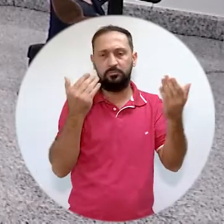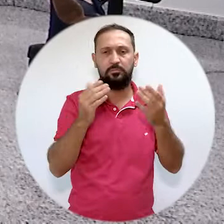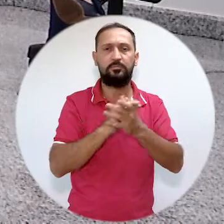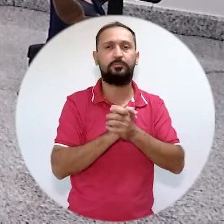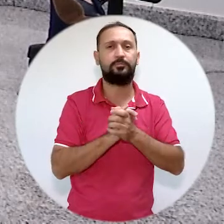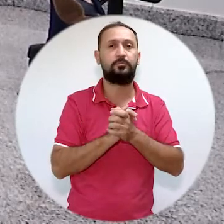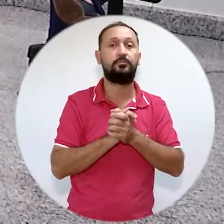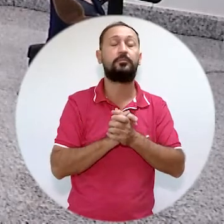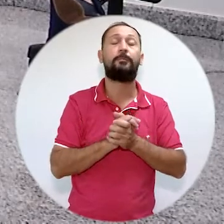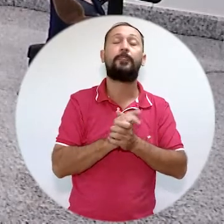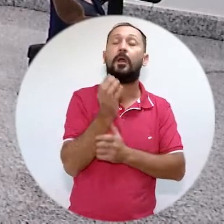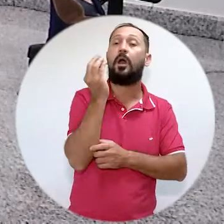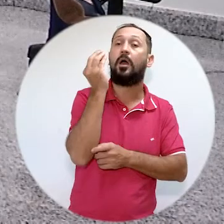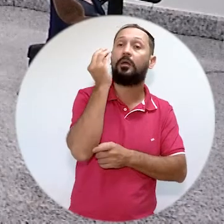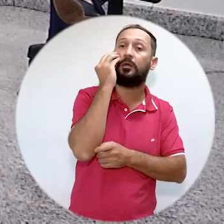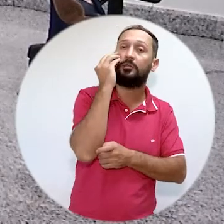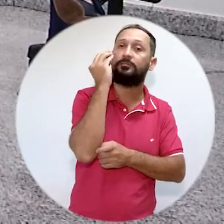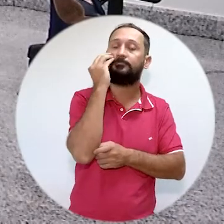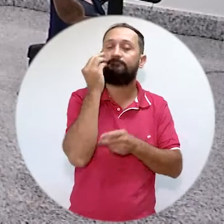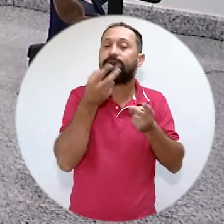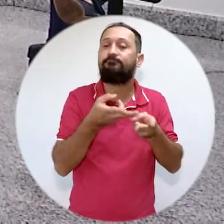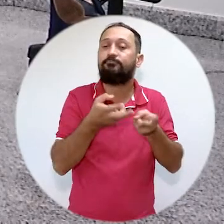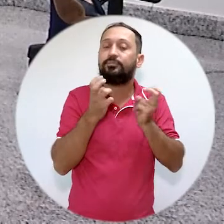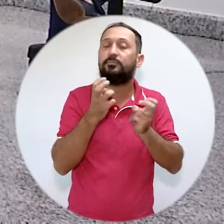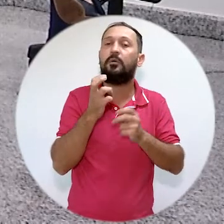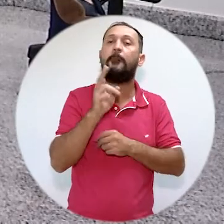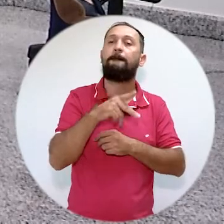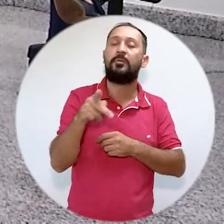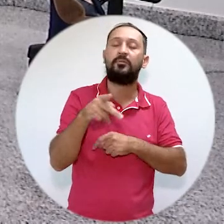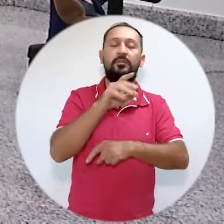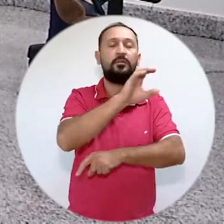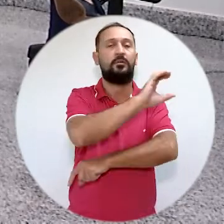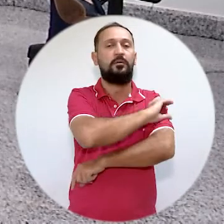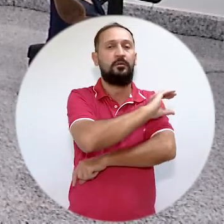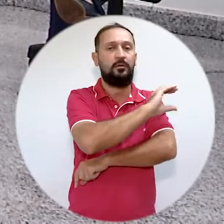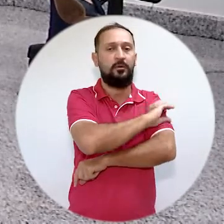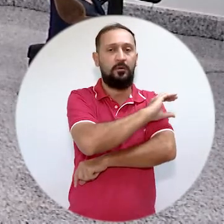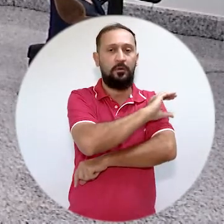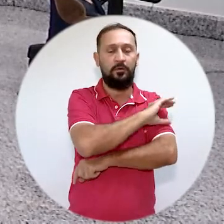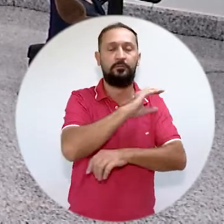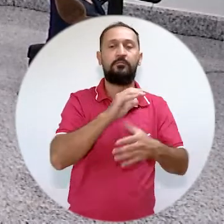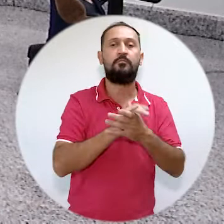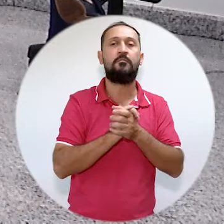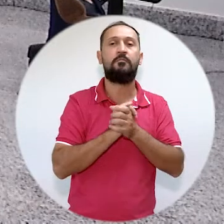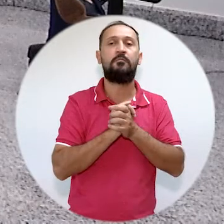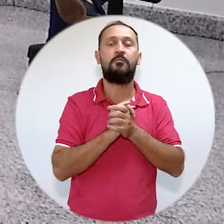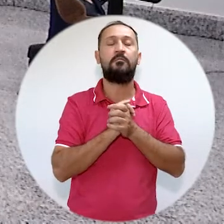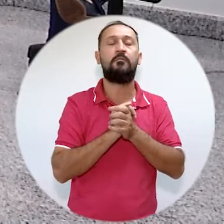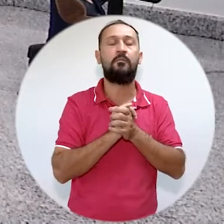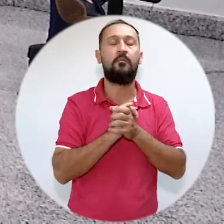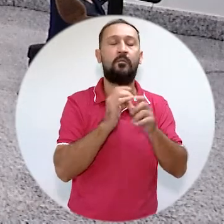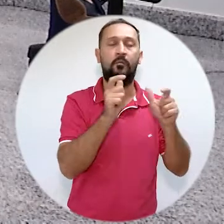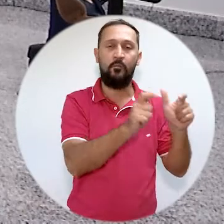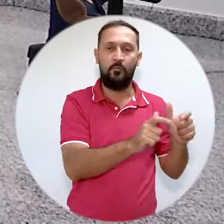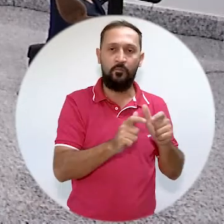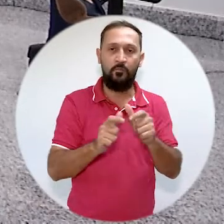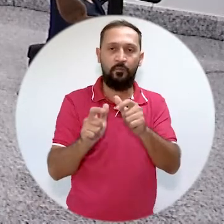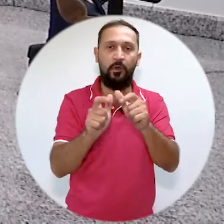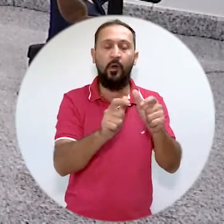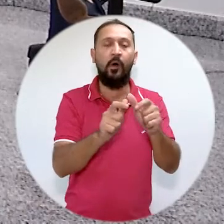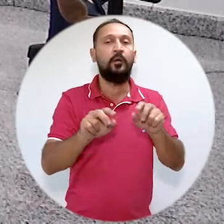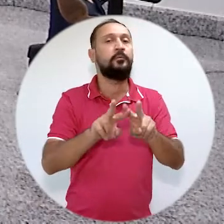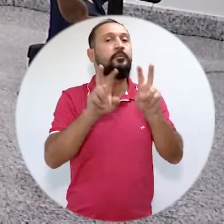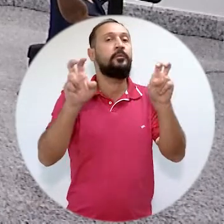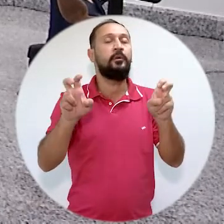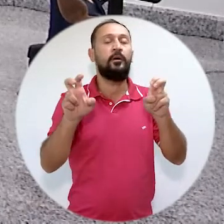Então, há uma tentativa, eu percebo que os professores, coordenadores e todos os órgãos que são